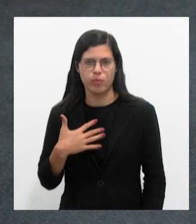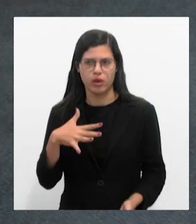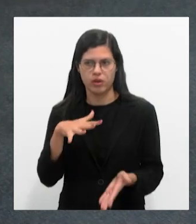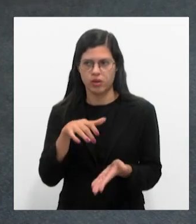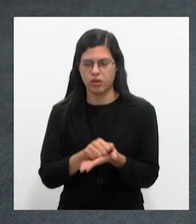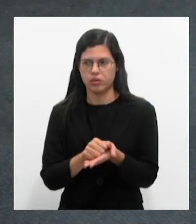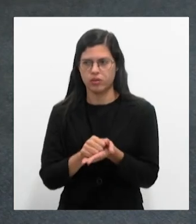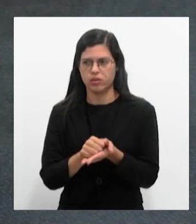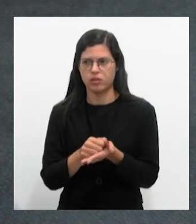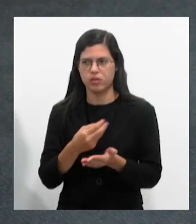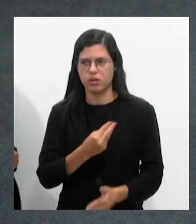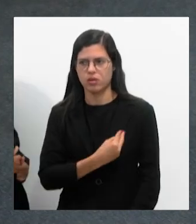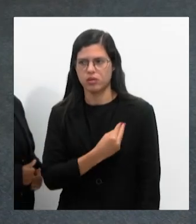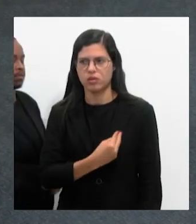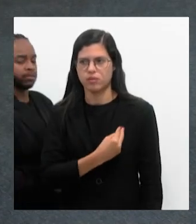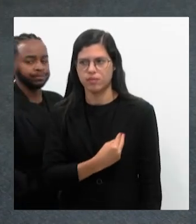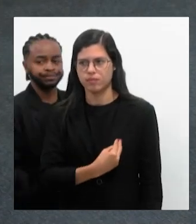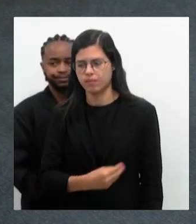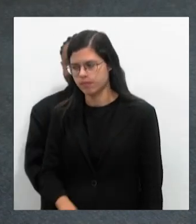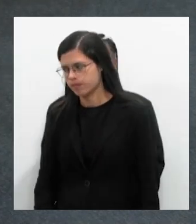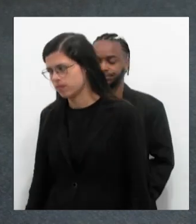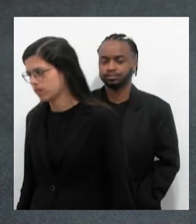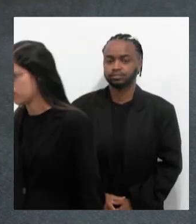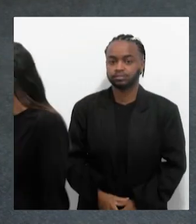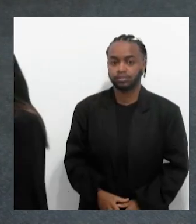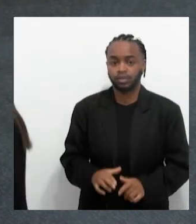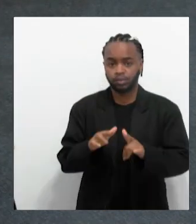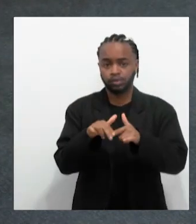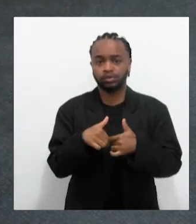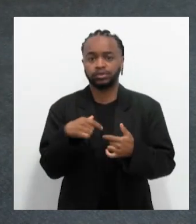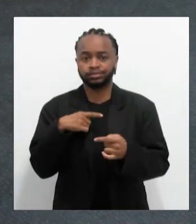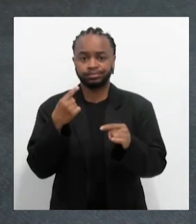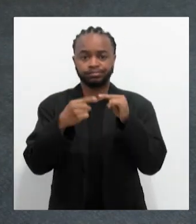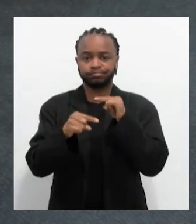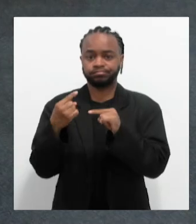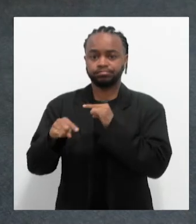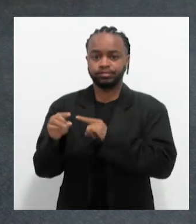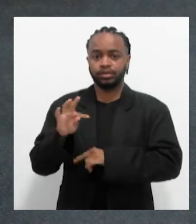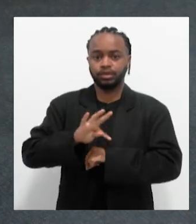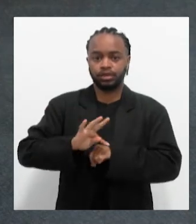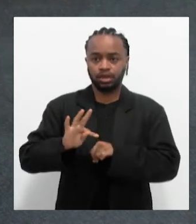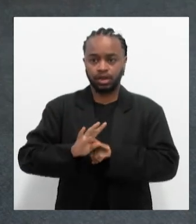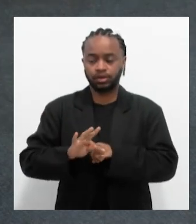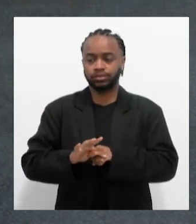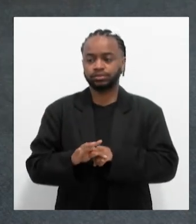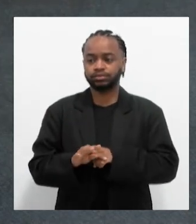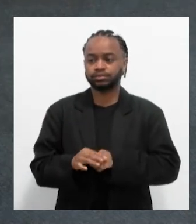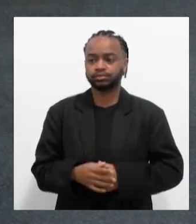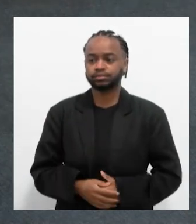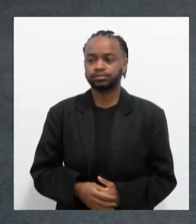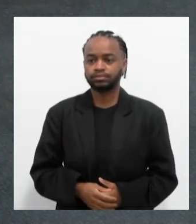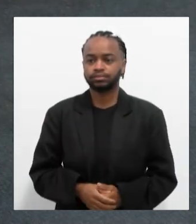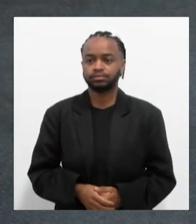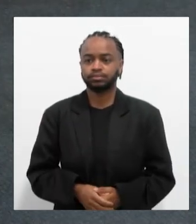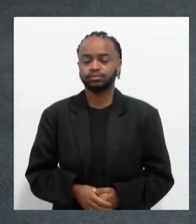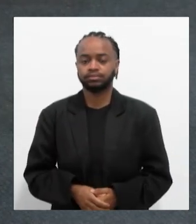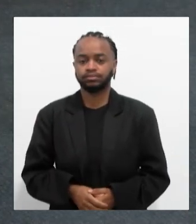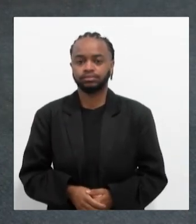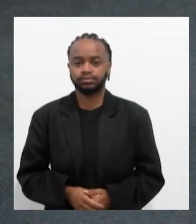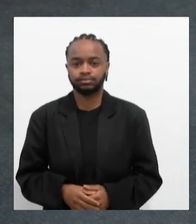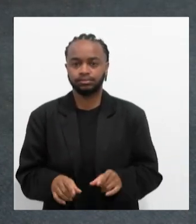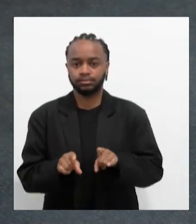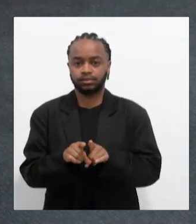consignasse por conta das dificuldades técnicas que ele está enfrentando. E que o deputado Rodrigo